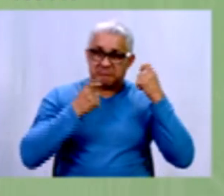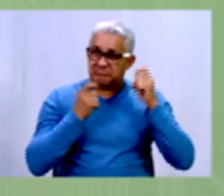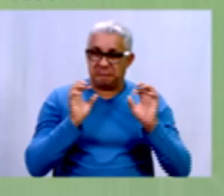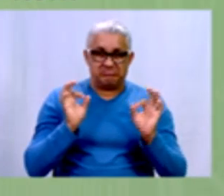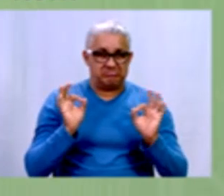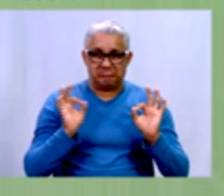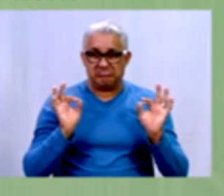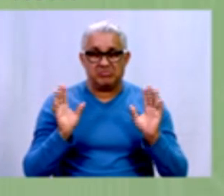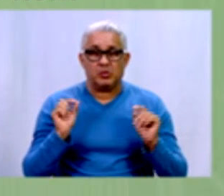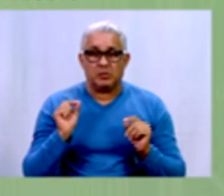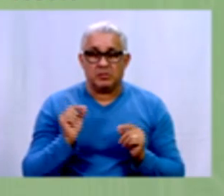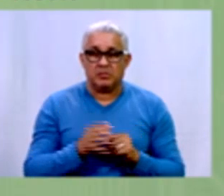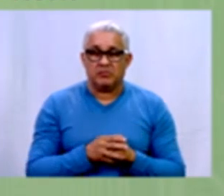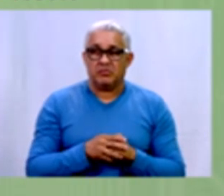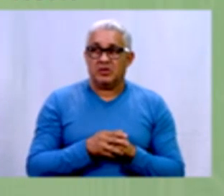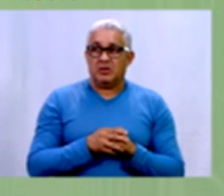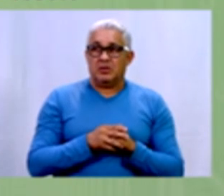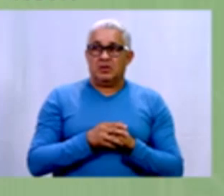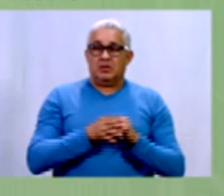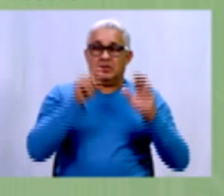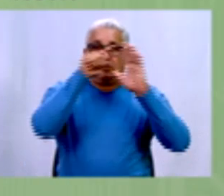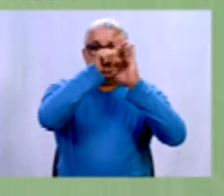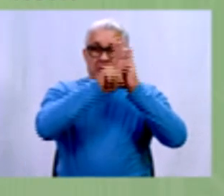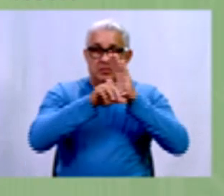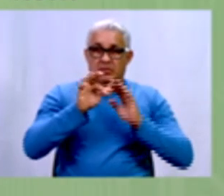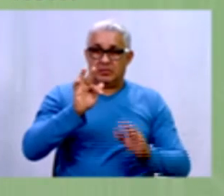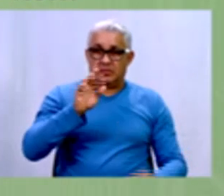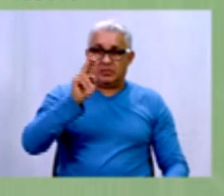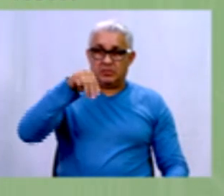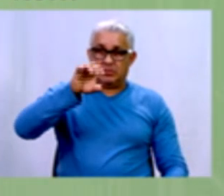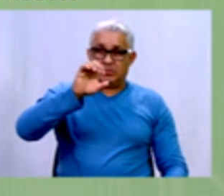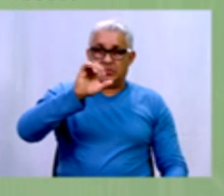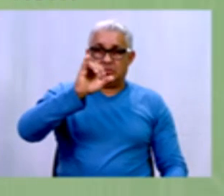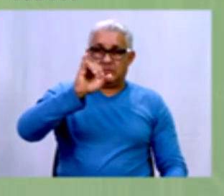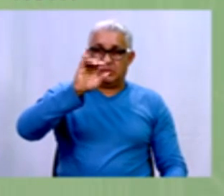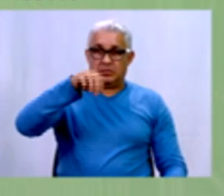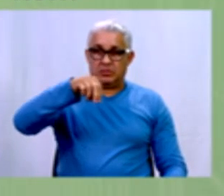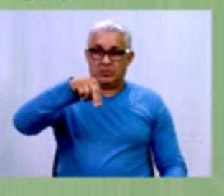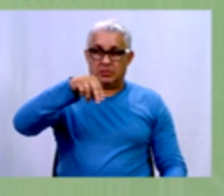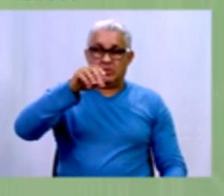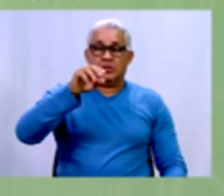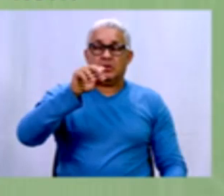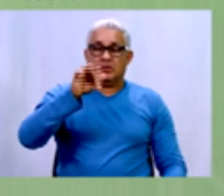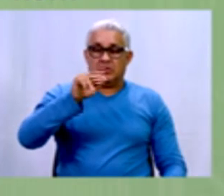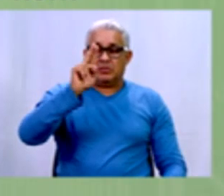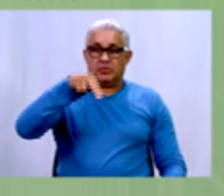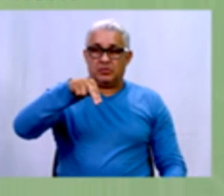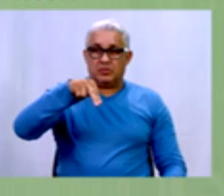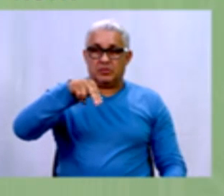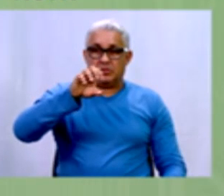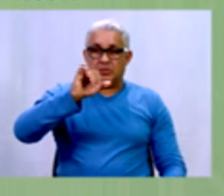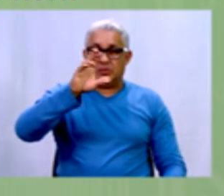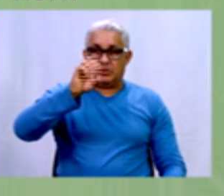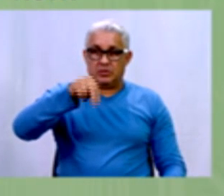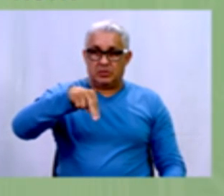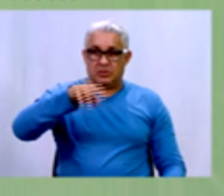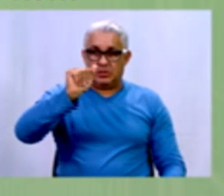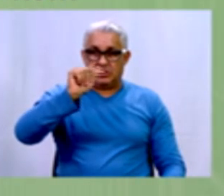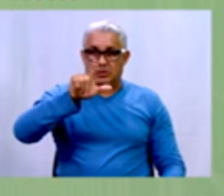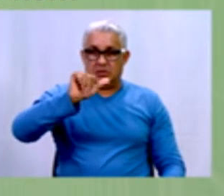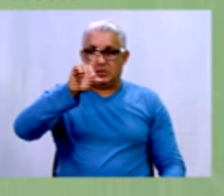aqui com os requisitos de funcionalidade da aplicação propriamente dito, mas sim